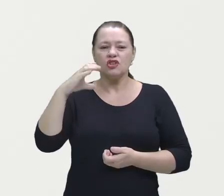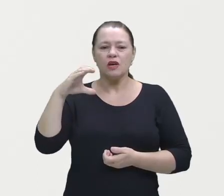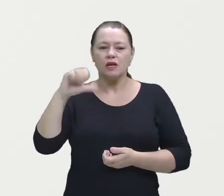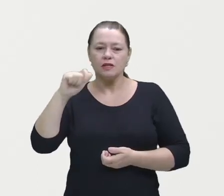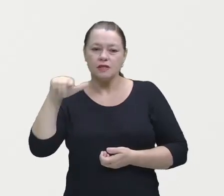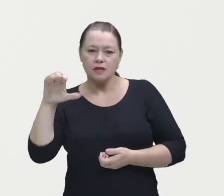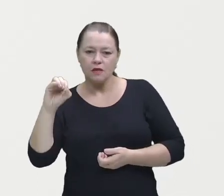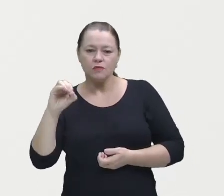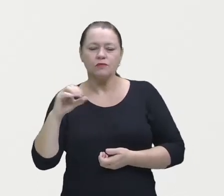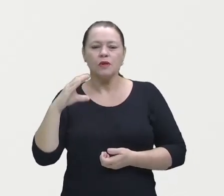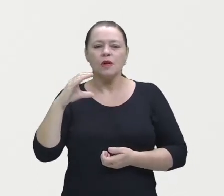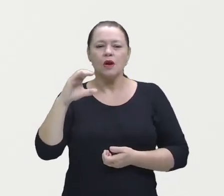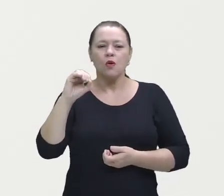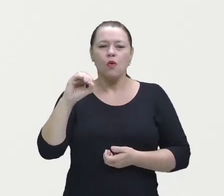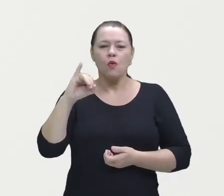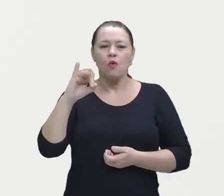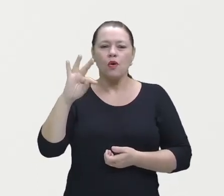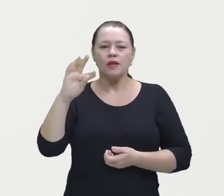injeção,